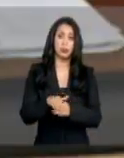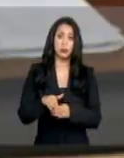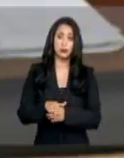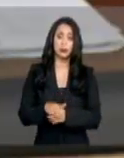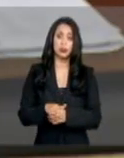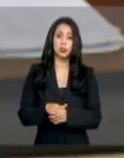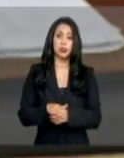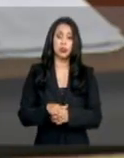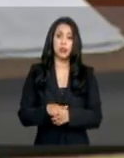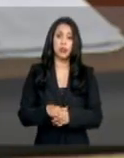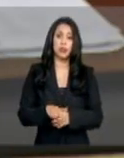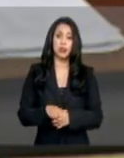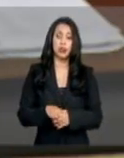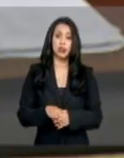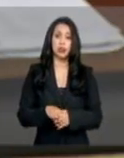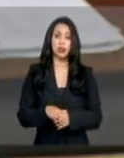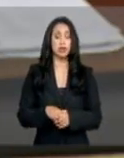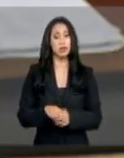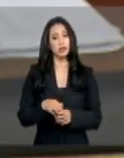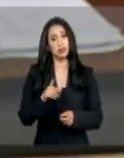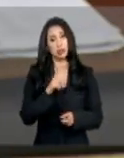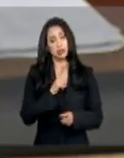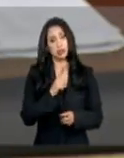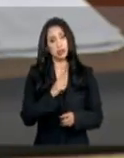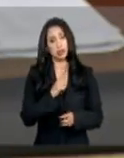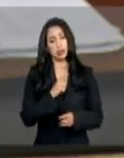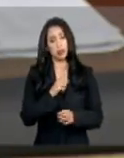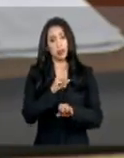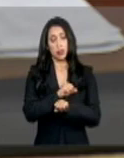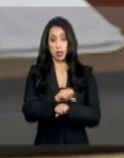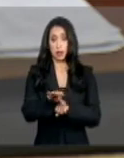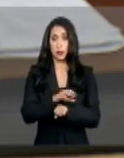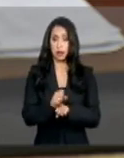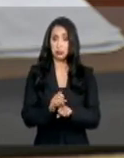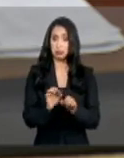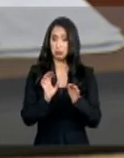disse viabilizar esse compartilhamento